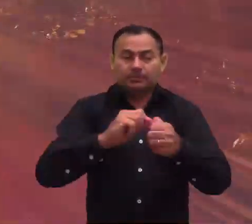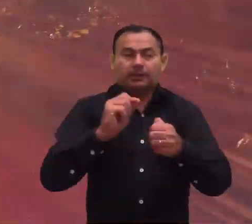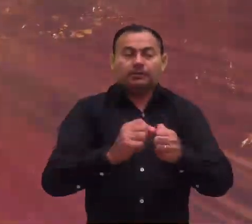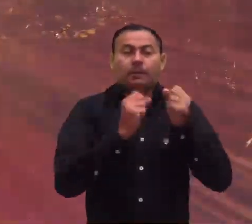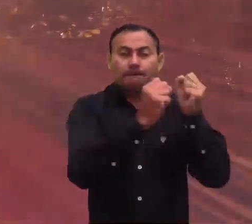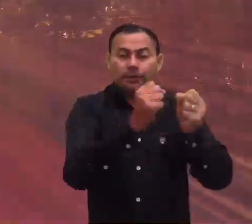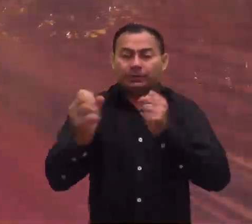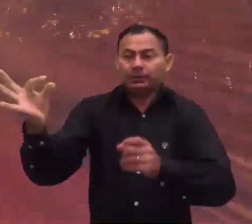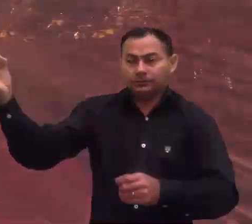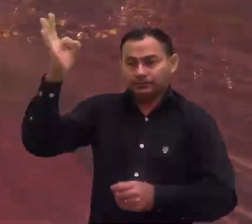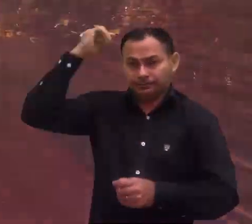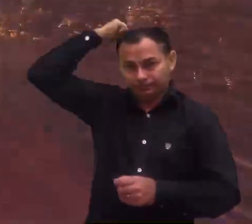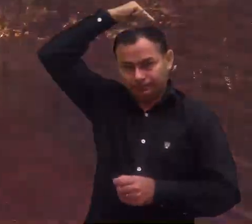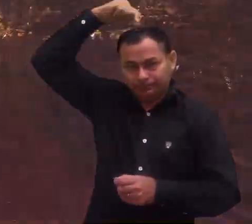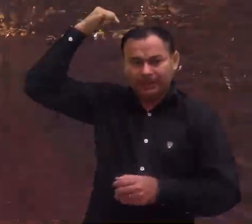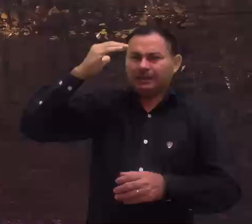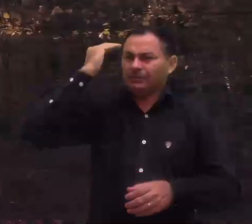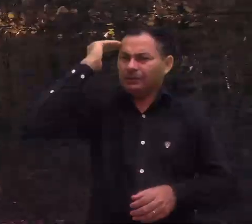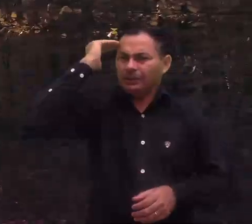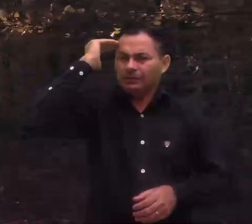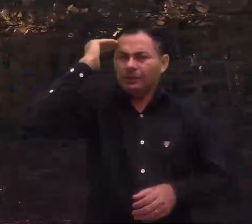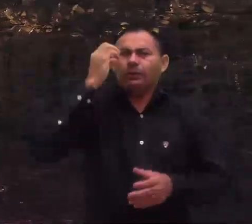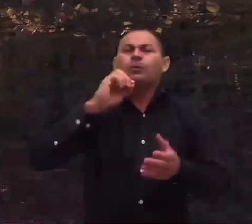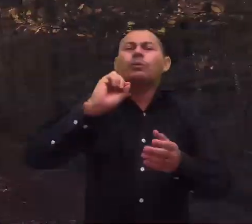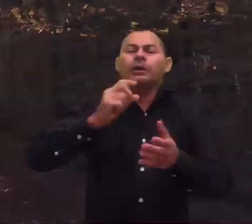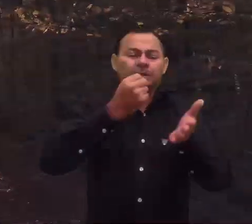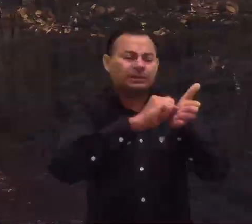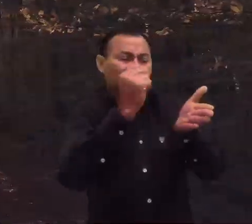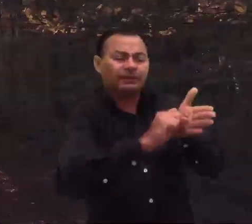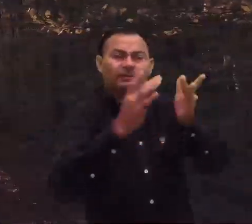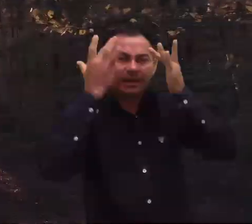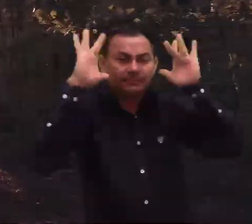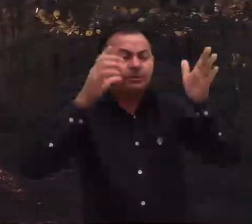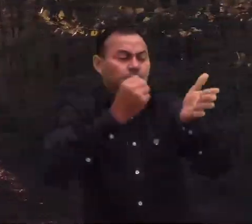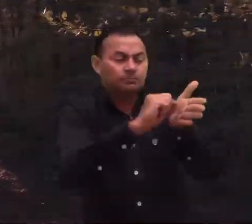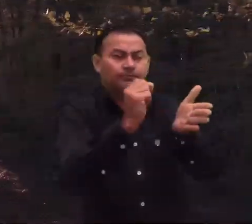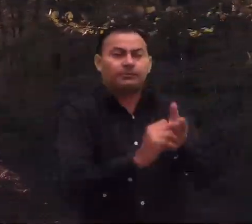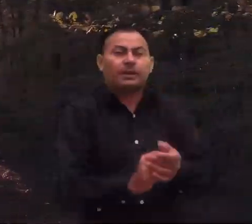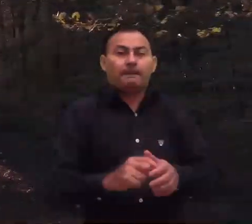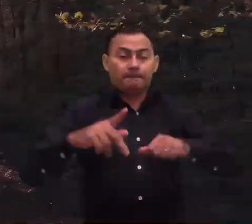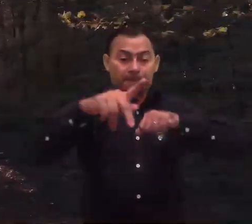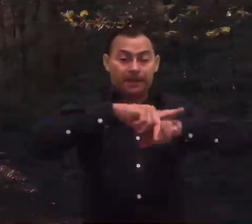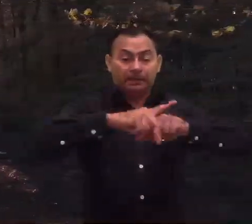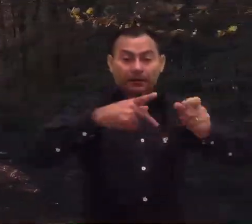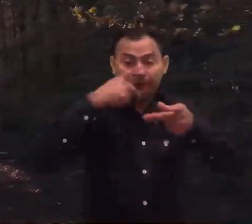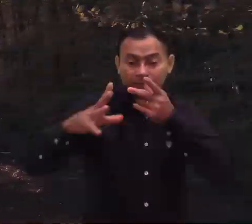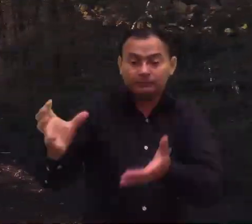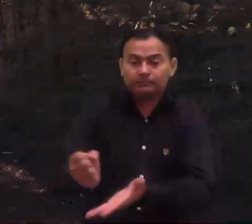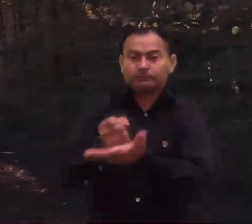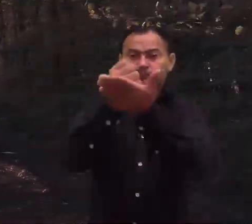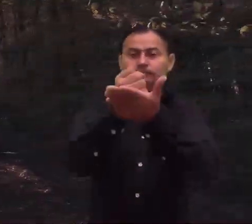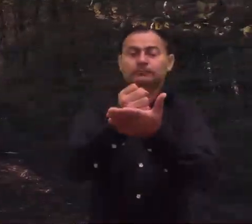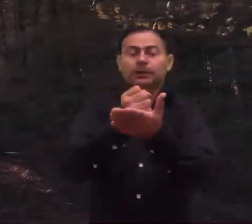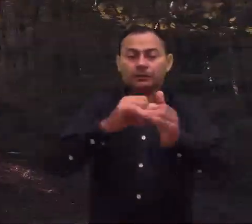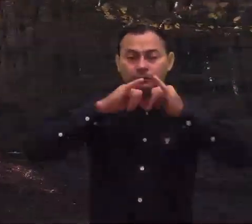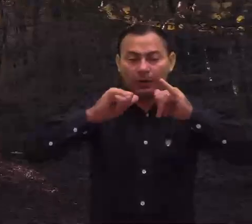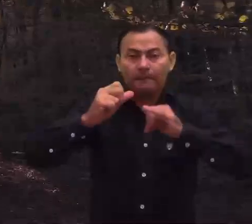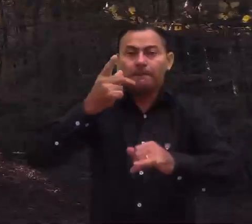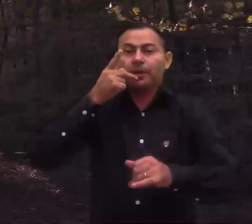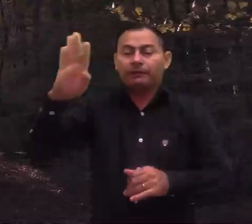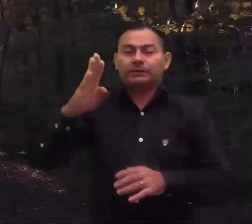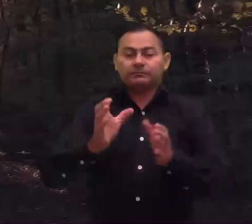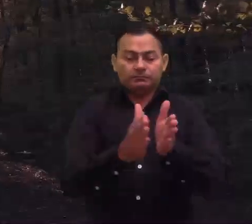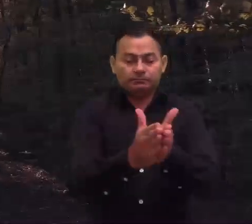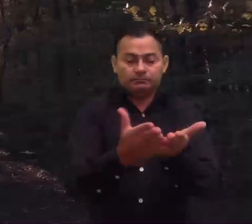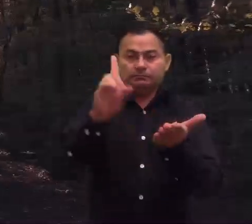escreviam, mesmo fazendo no poder do Espírito, eles não entendiam sobre o que estavam escrevendo. Pedro está falando que a salvação anunciada